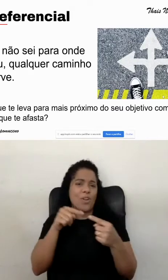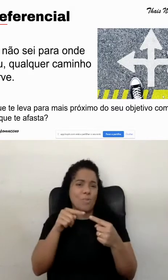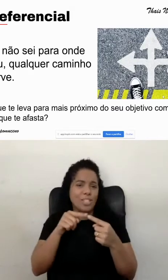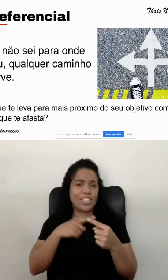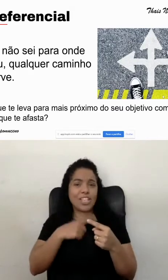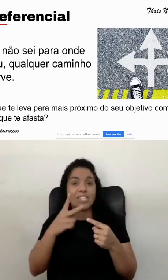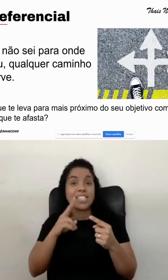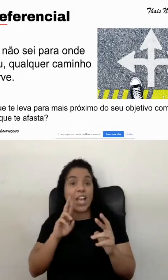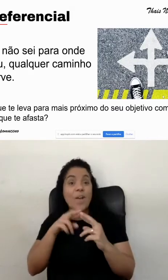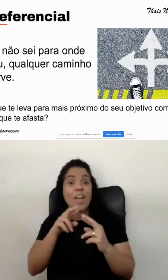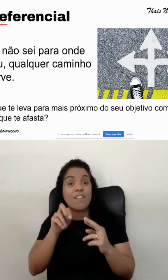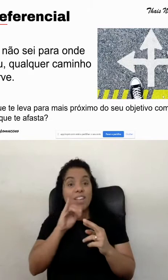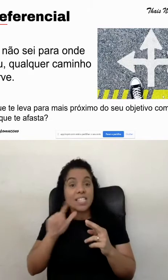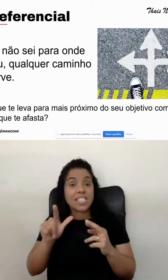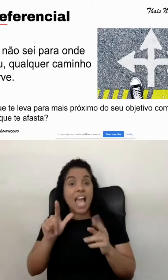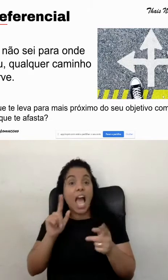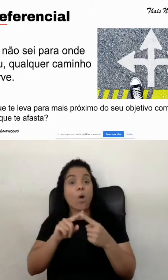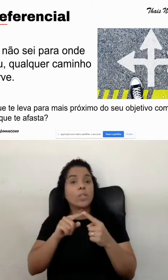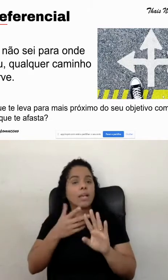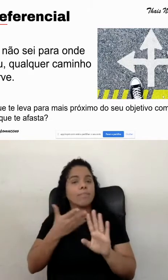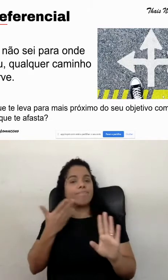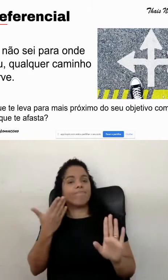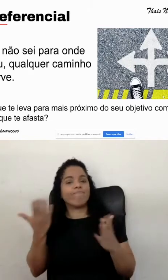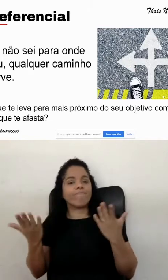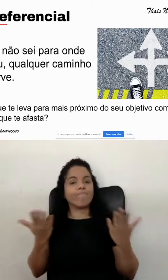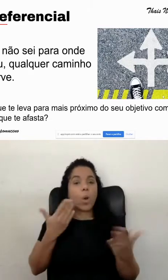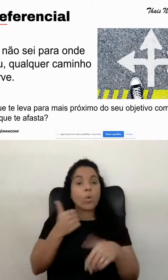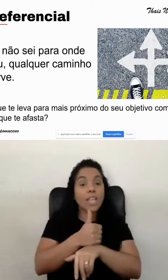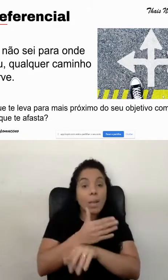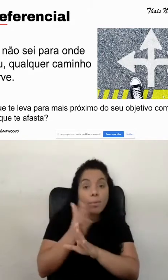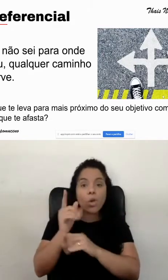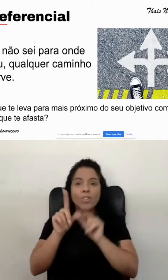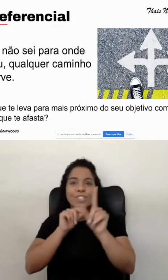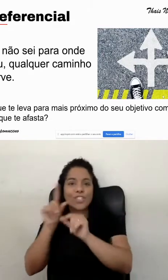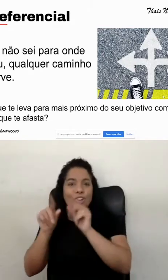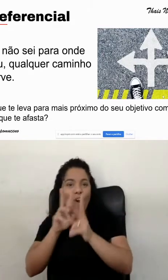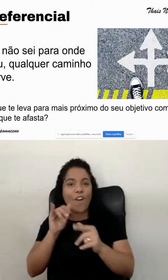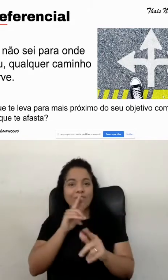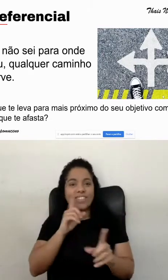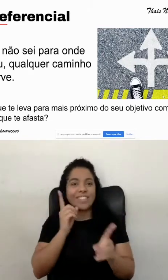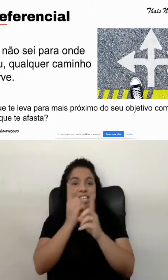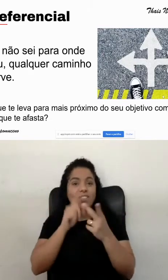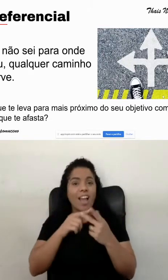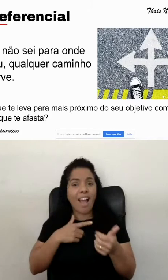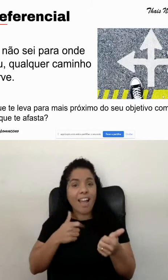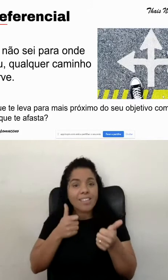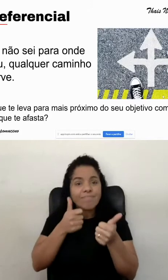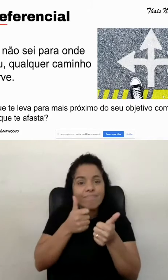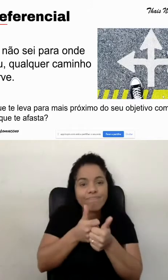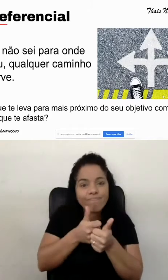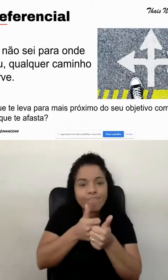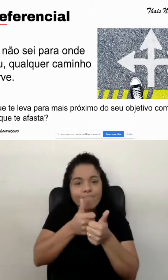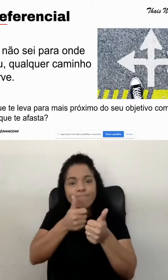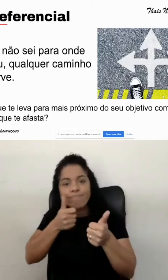seu referencial? E o que te afasta? Então, a todo momento você vai fazer escolhas e vai identificar: estou me aproximando, estou